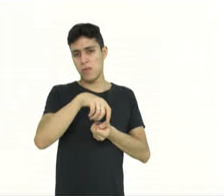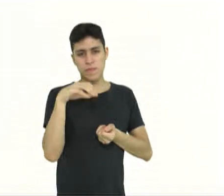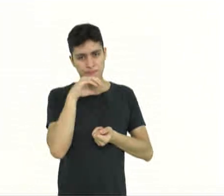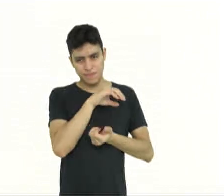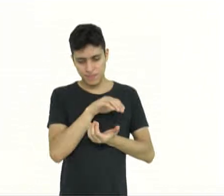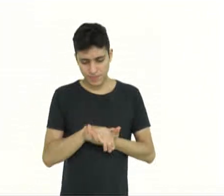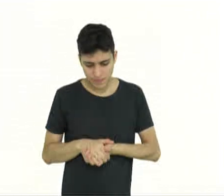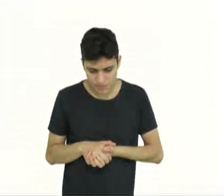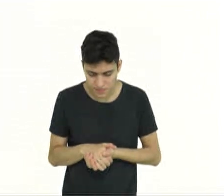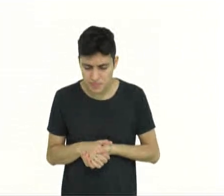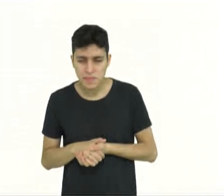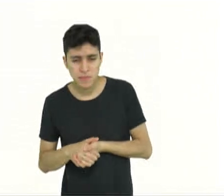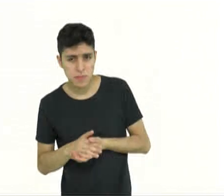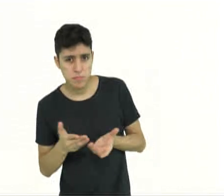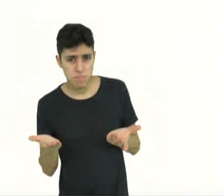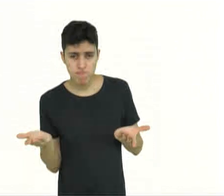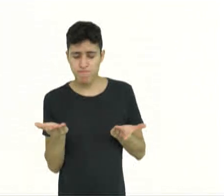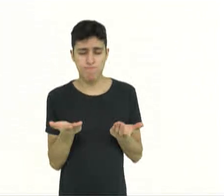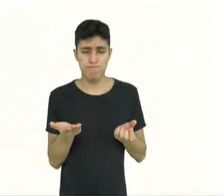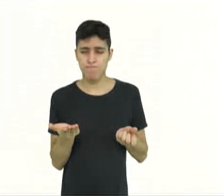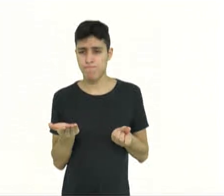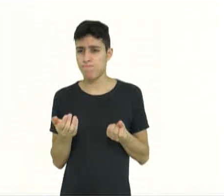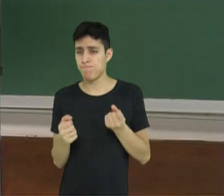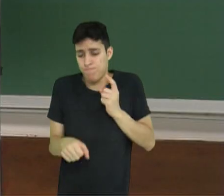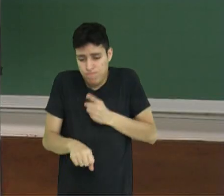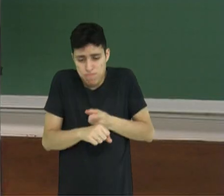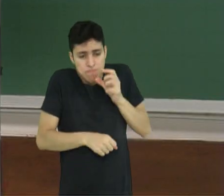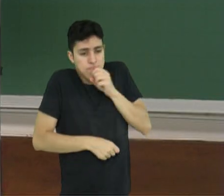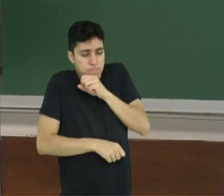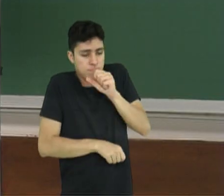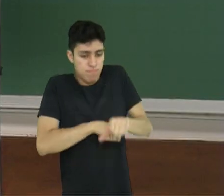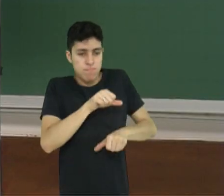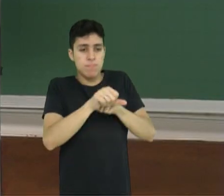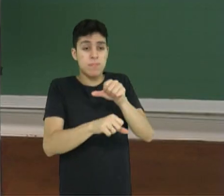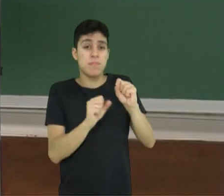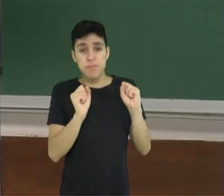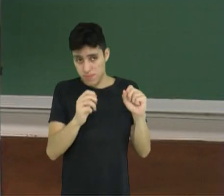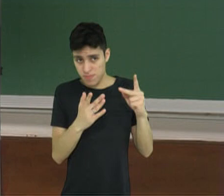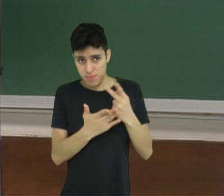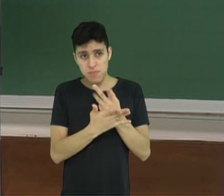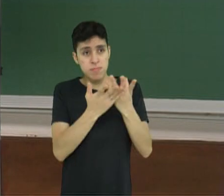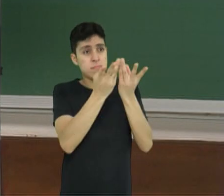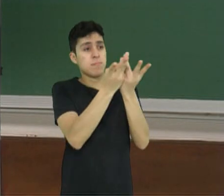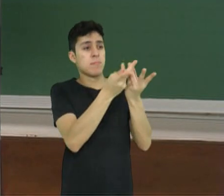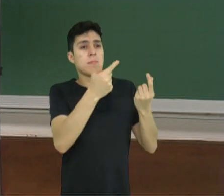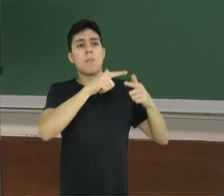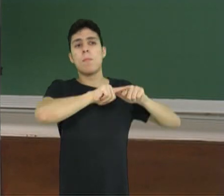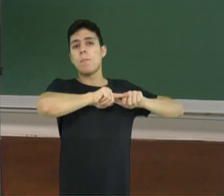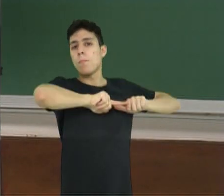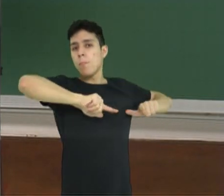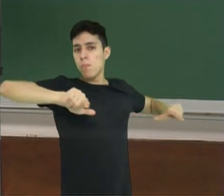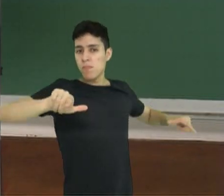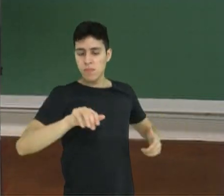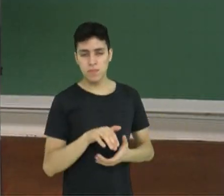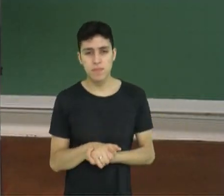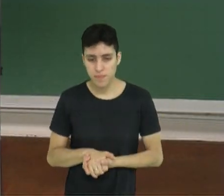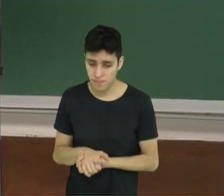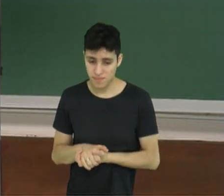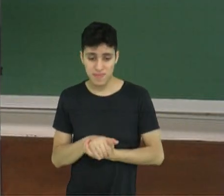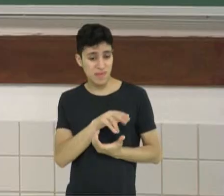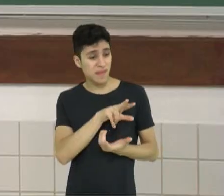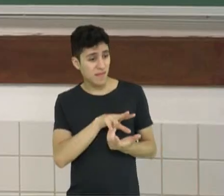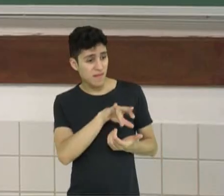Atualmente, essas mudanças são muito rápidas e, se elas continuarem, as geleiras podem ser extintas. Então, a gente vai ter um